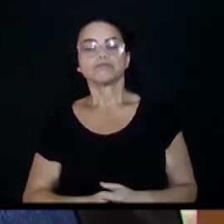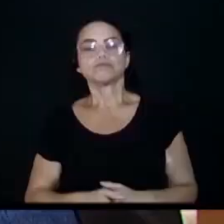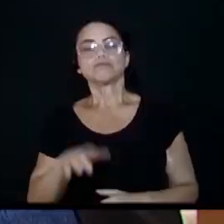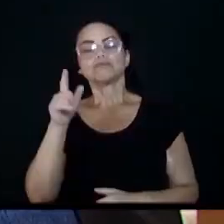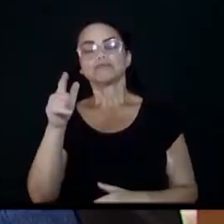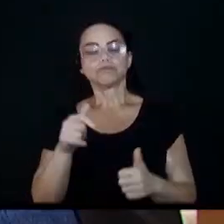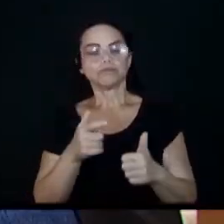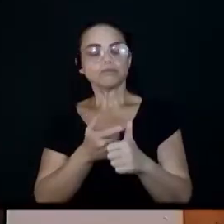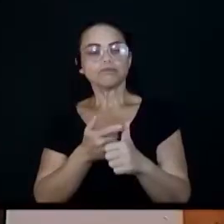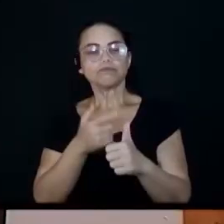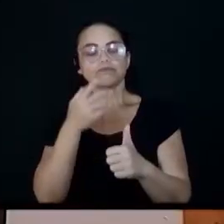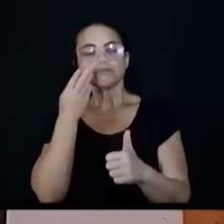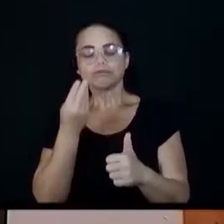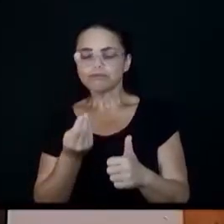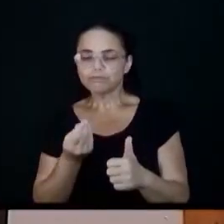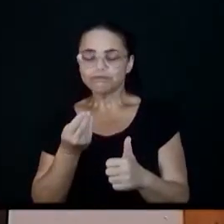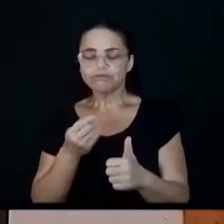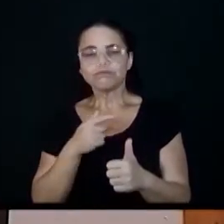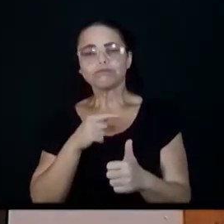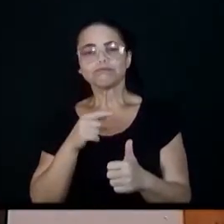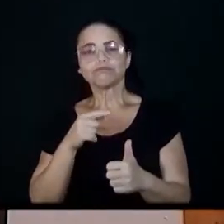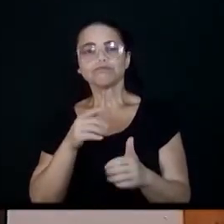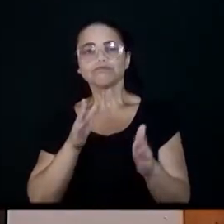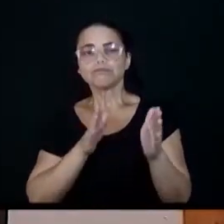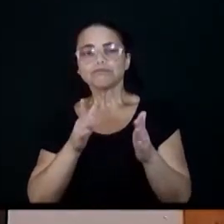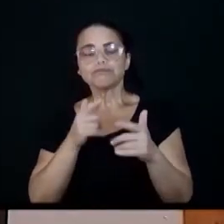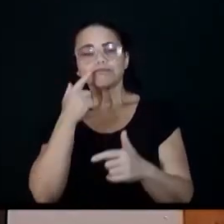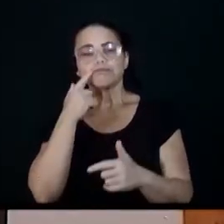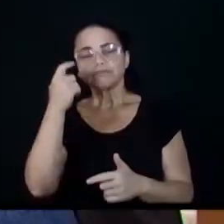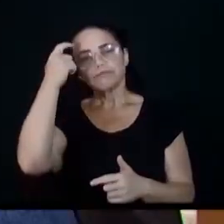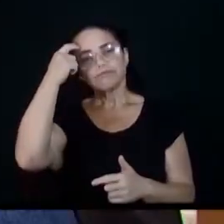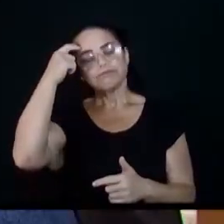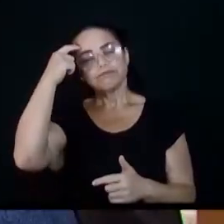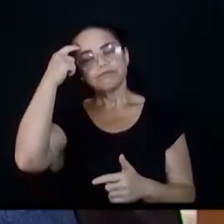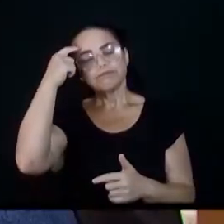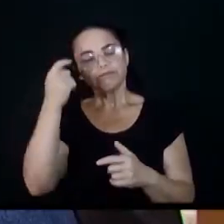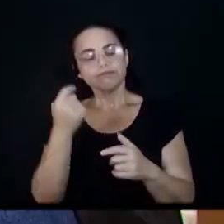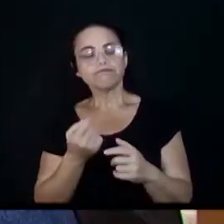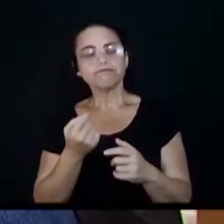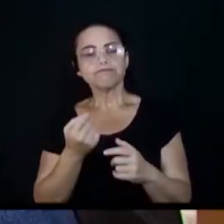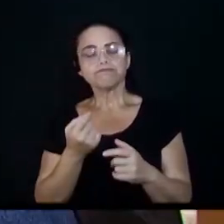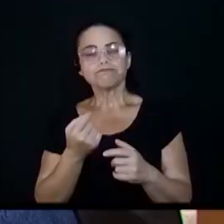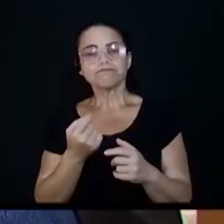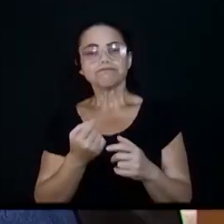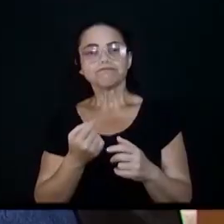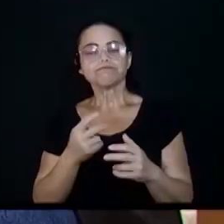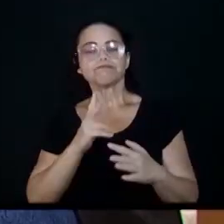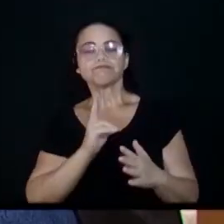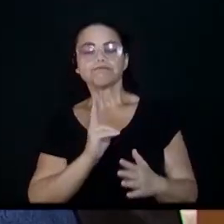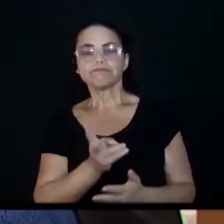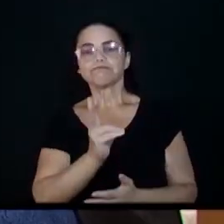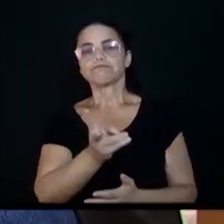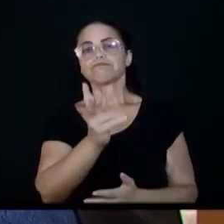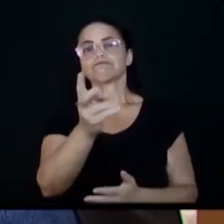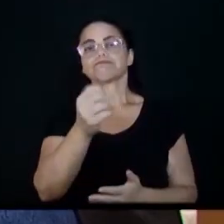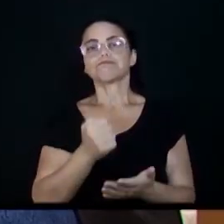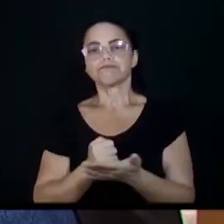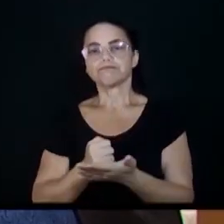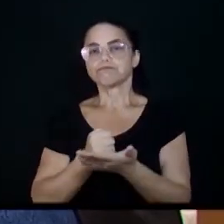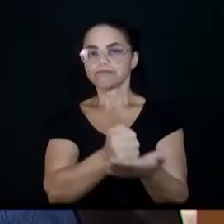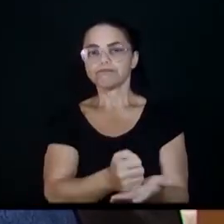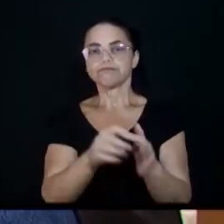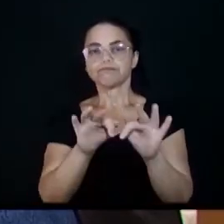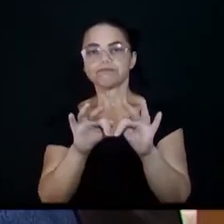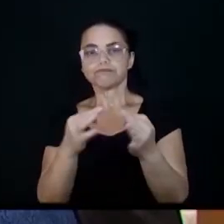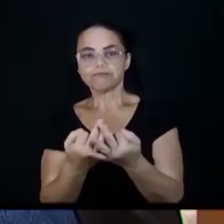o momento que você pensou em criar, né, e dar continuidade e ajudar tantas famílias assim,